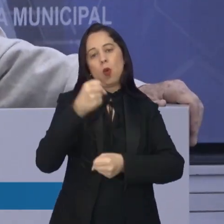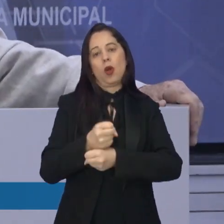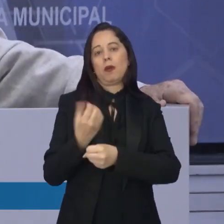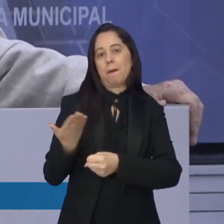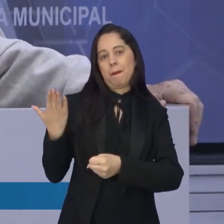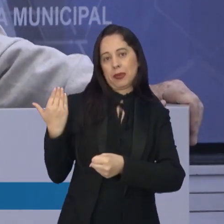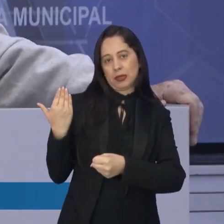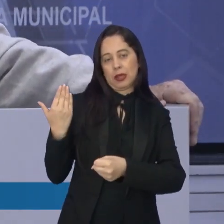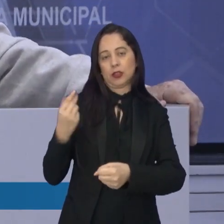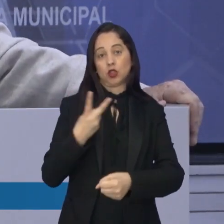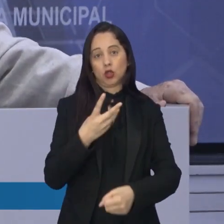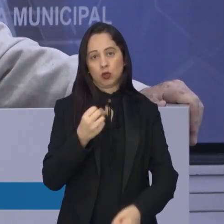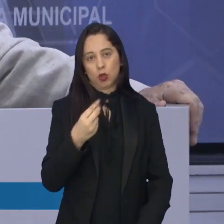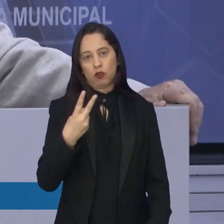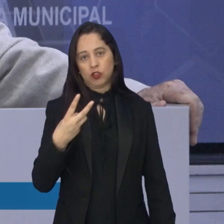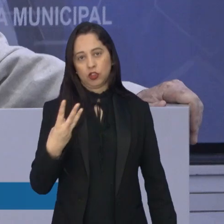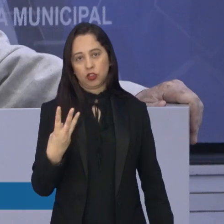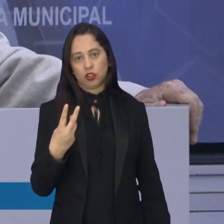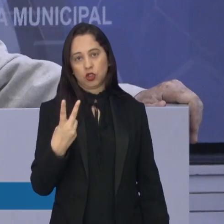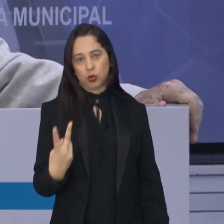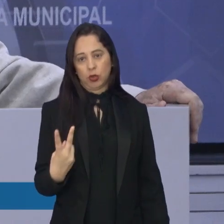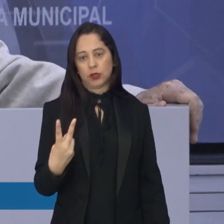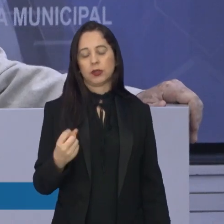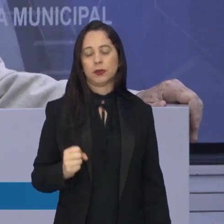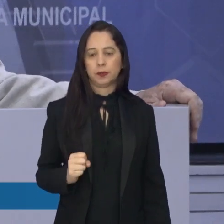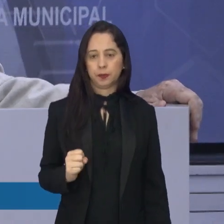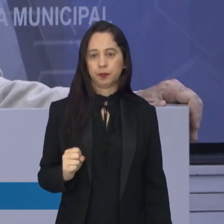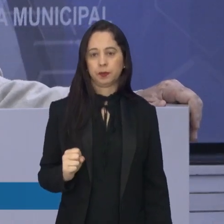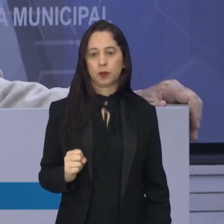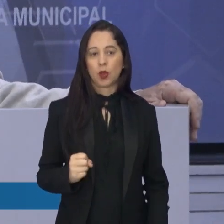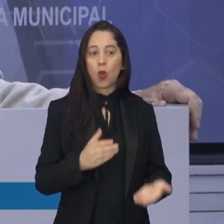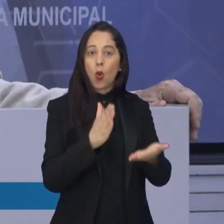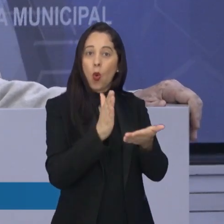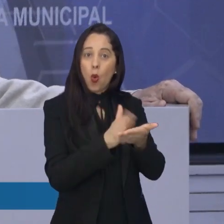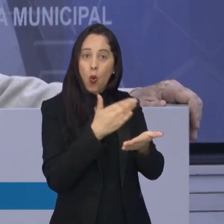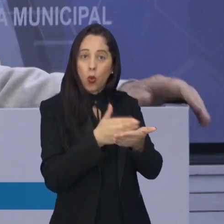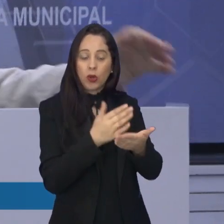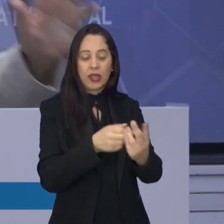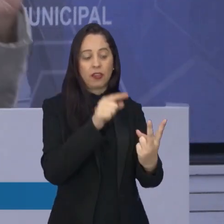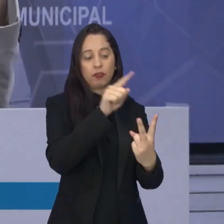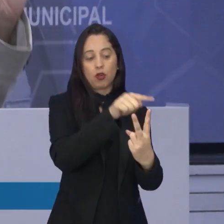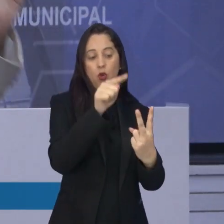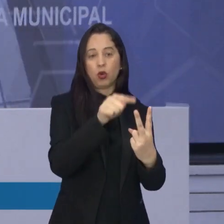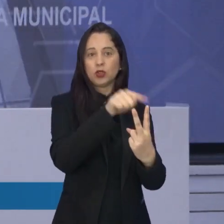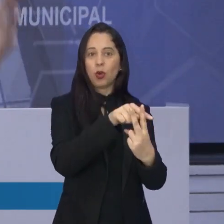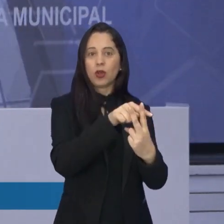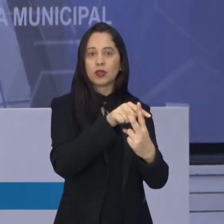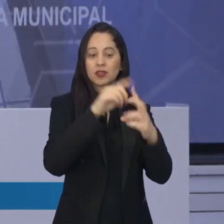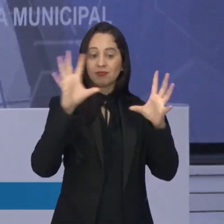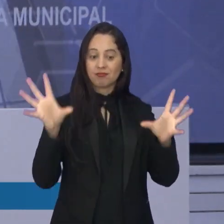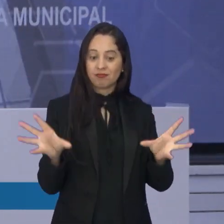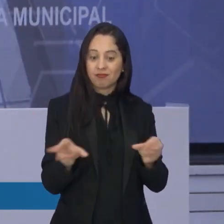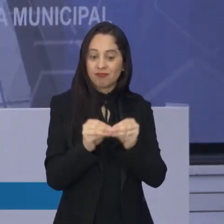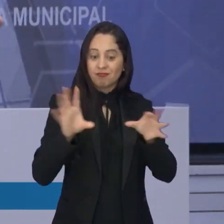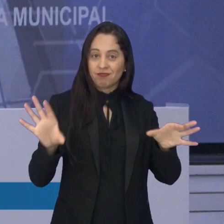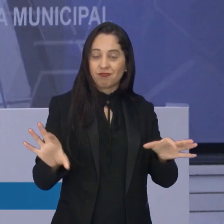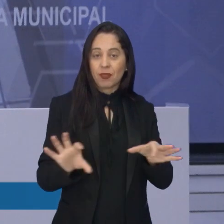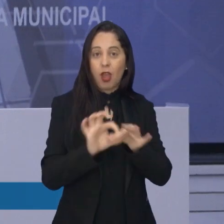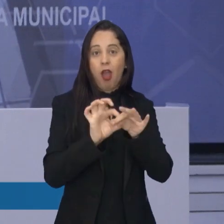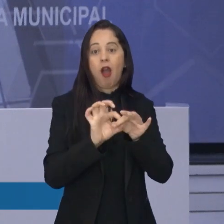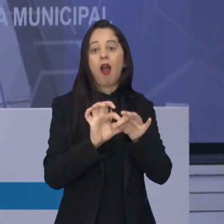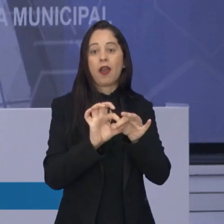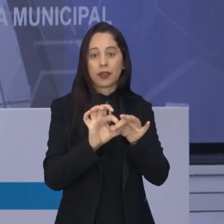que o livro da Fernanda e o livro do Milione, eles se complementam